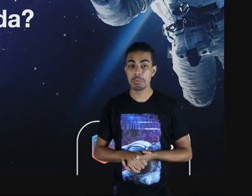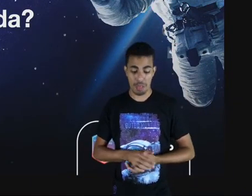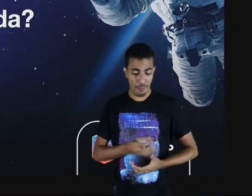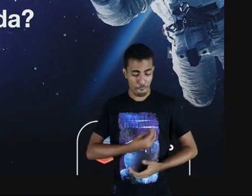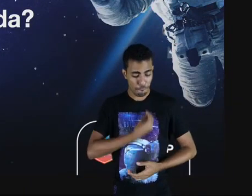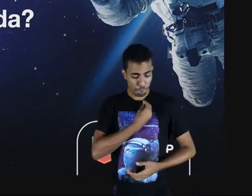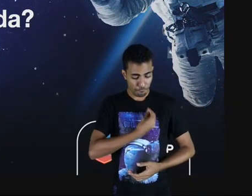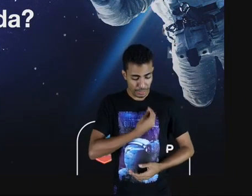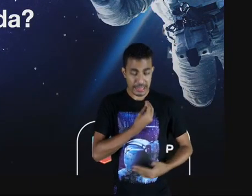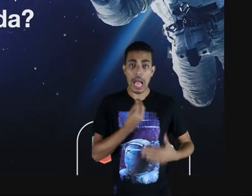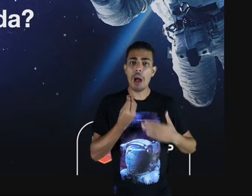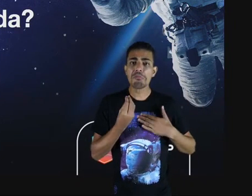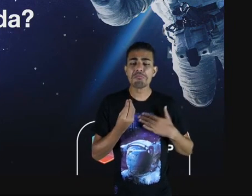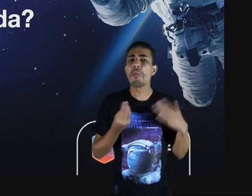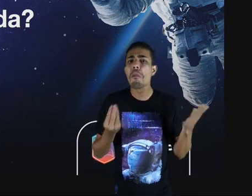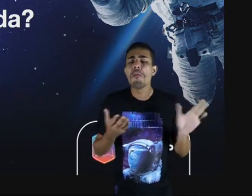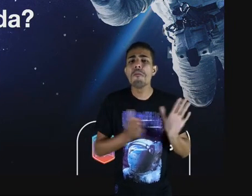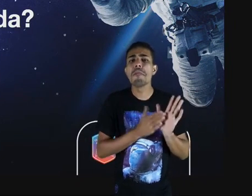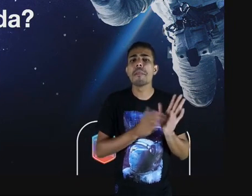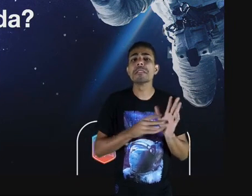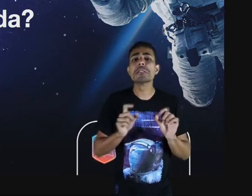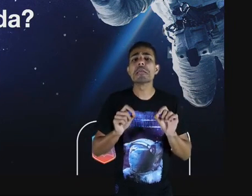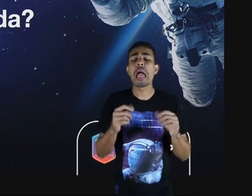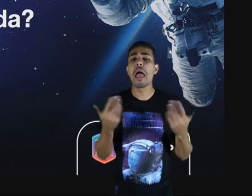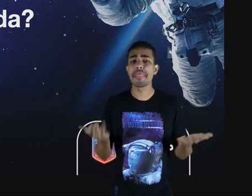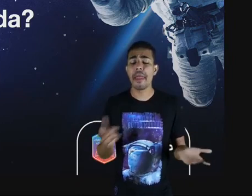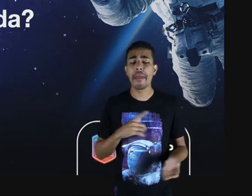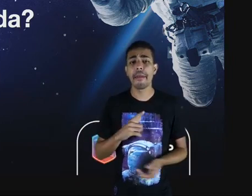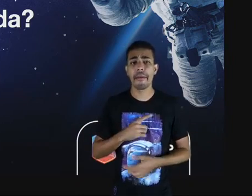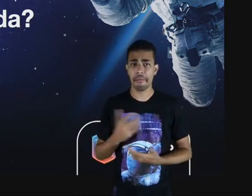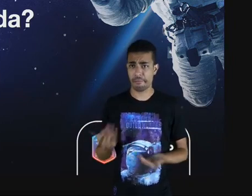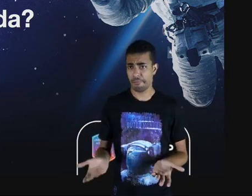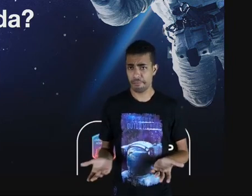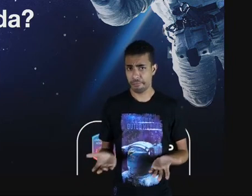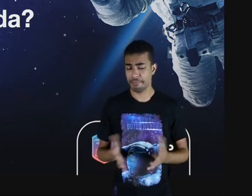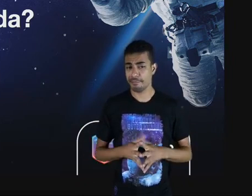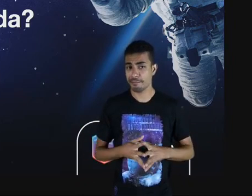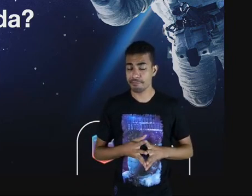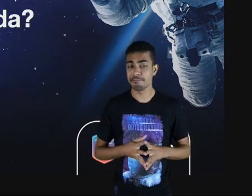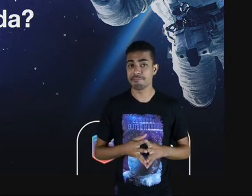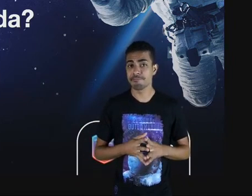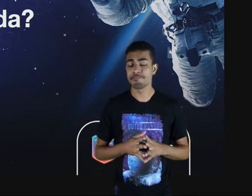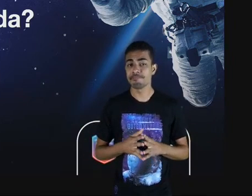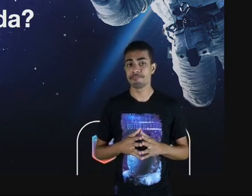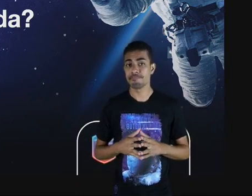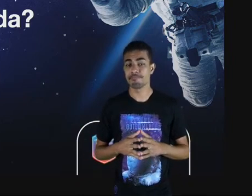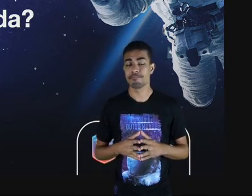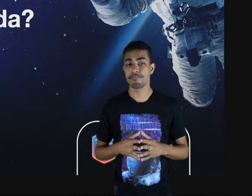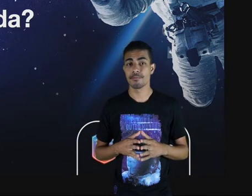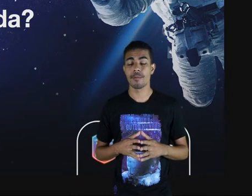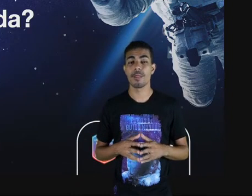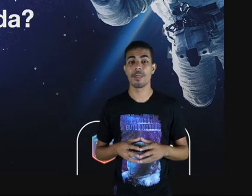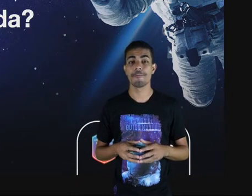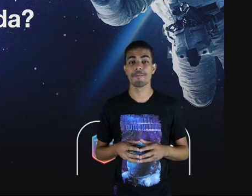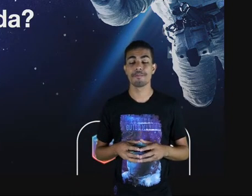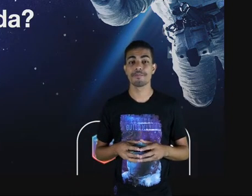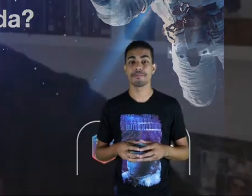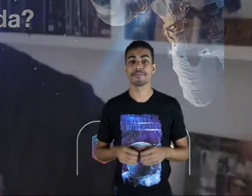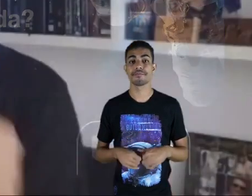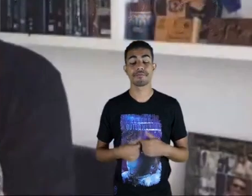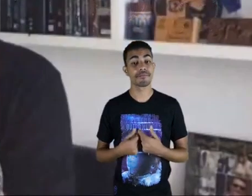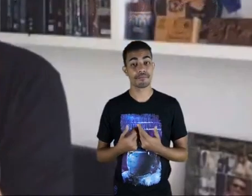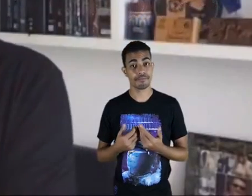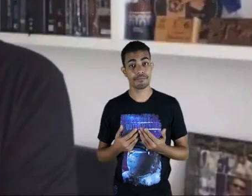existo? Aonde estou? Para onde vou? Qual é o propósito de minha vida?